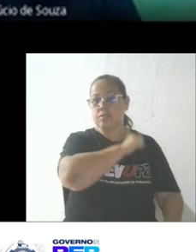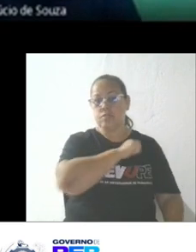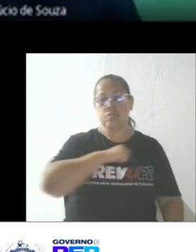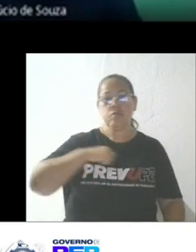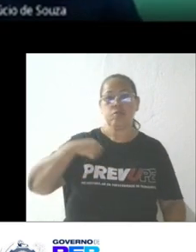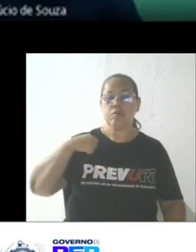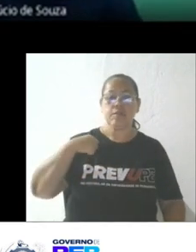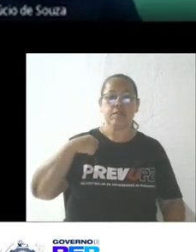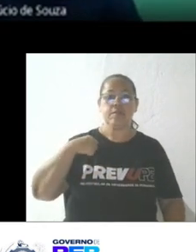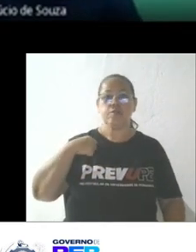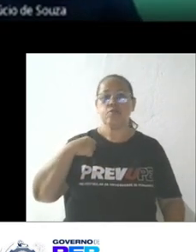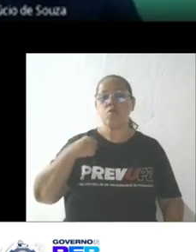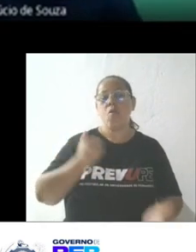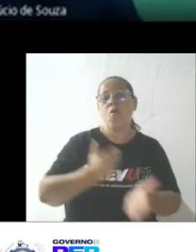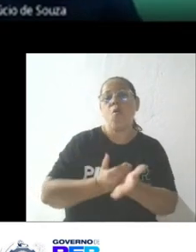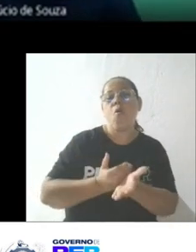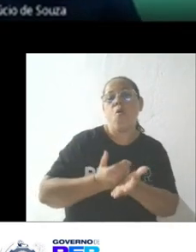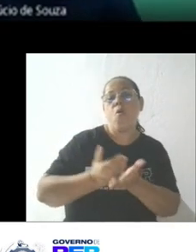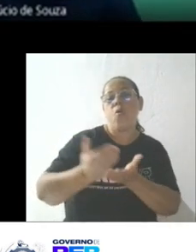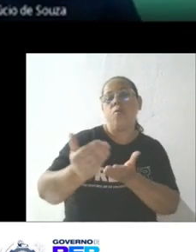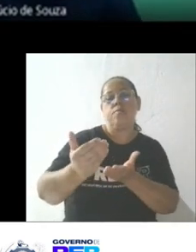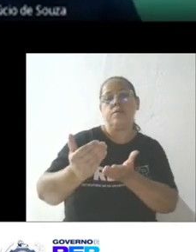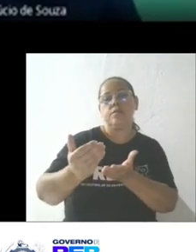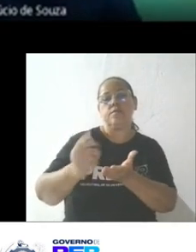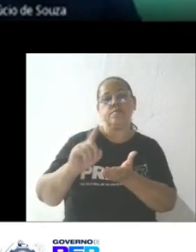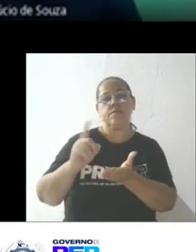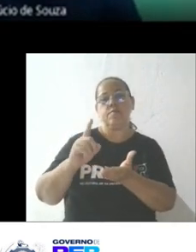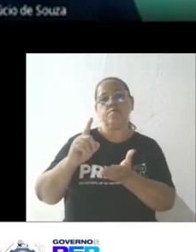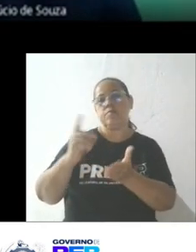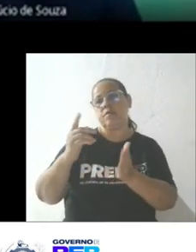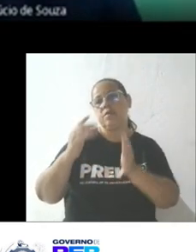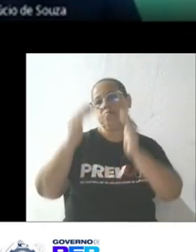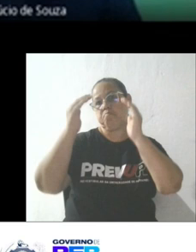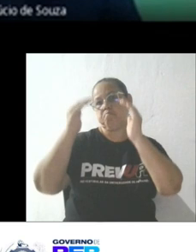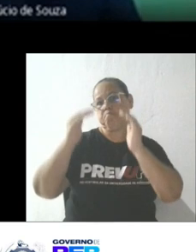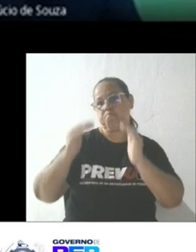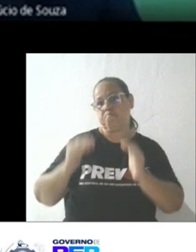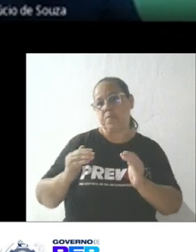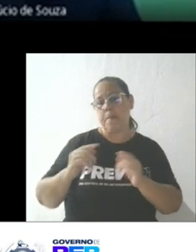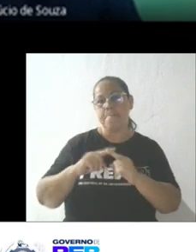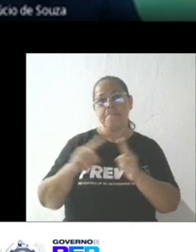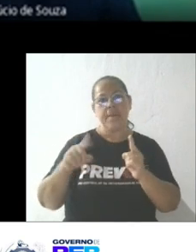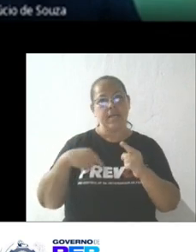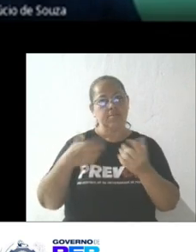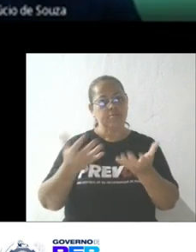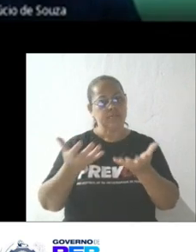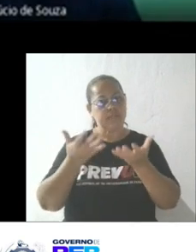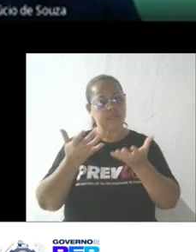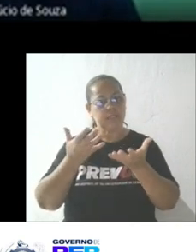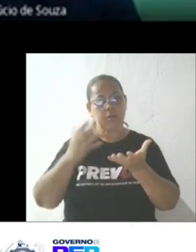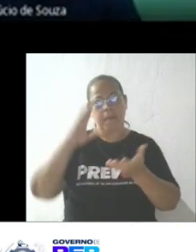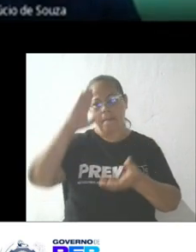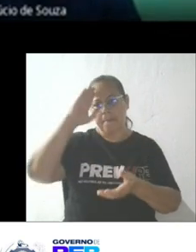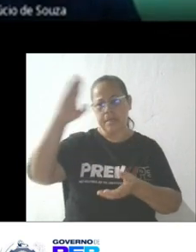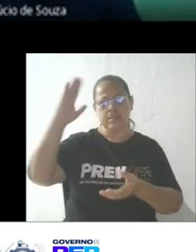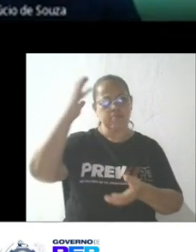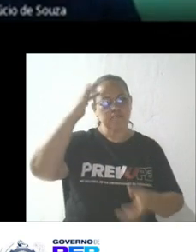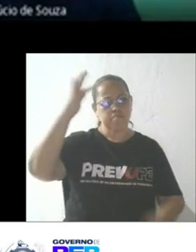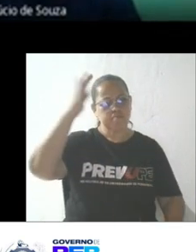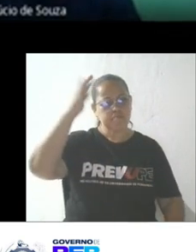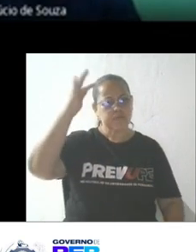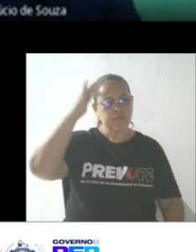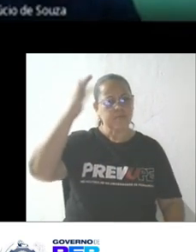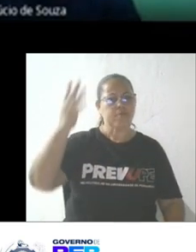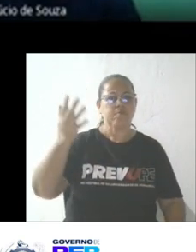não se encontra na ordem do tempo mítico mas requeria um princípio teórico fundamentado em todas as